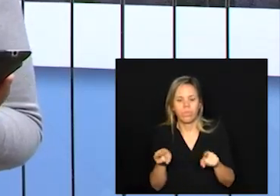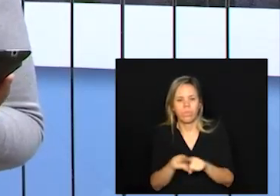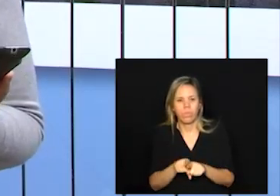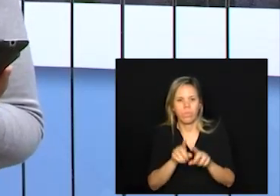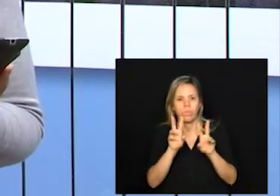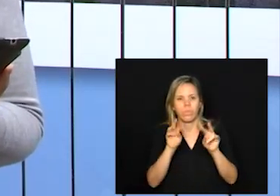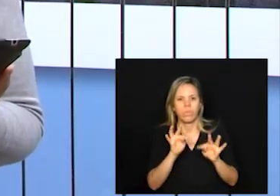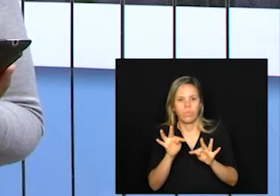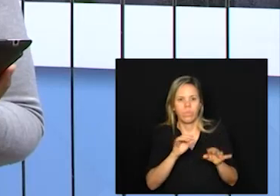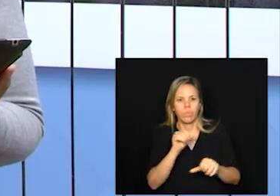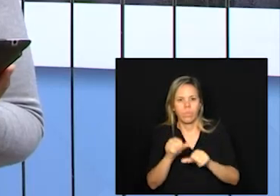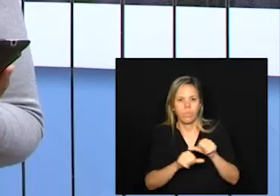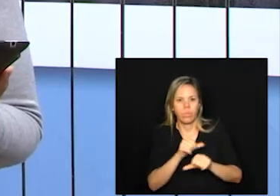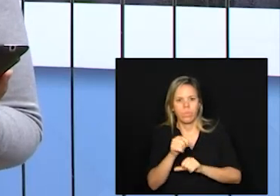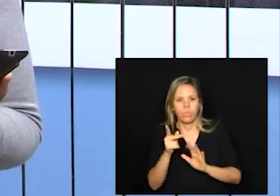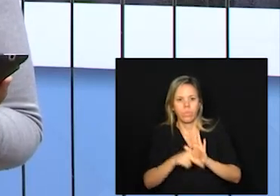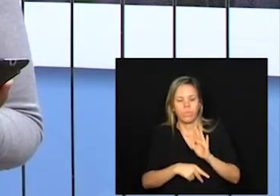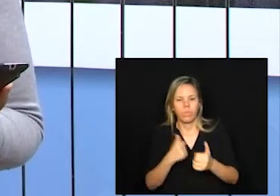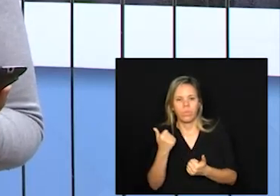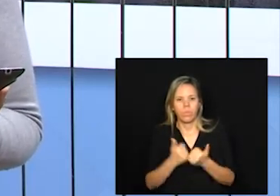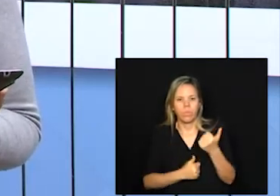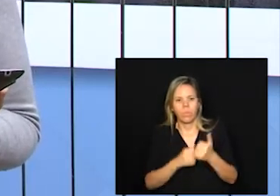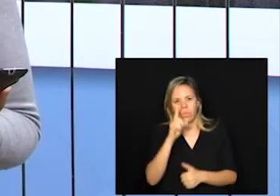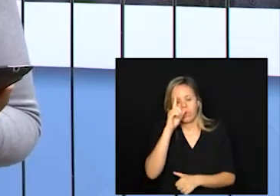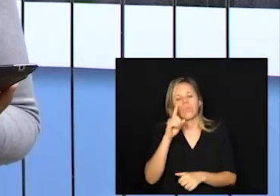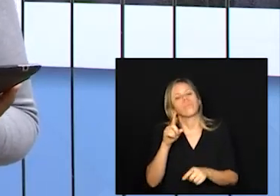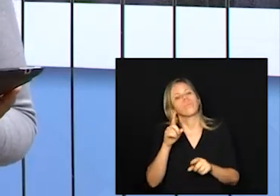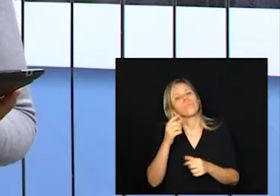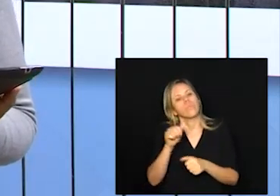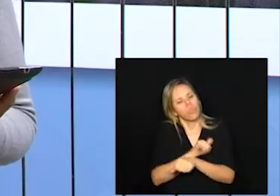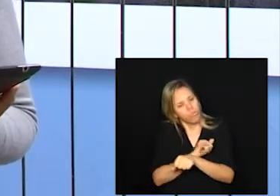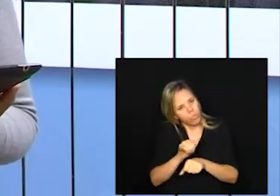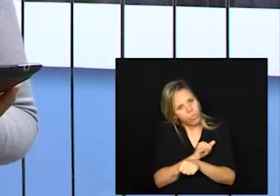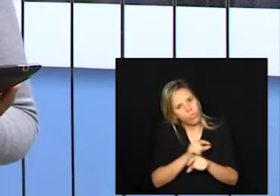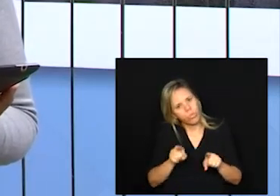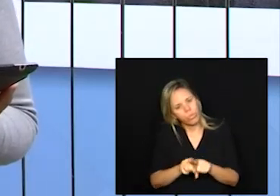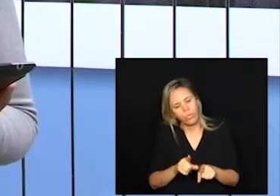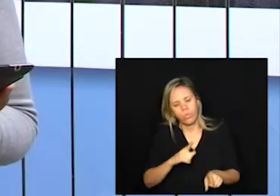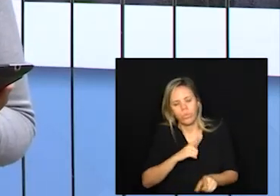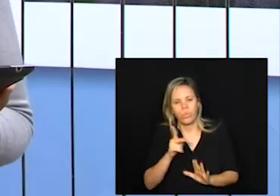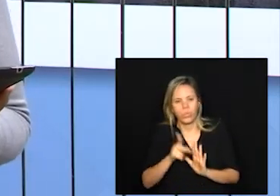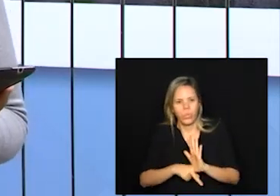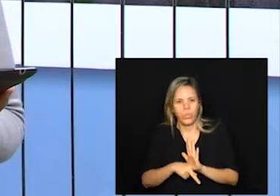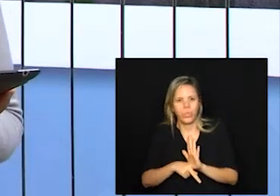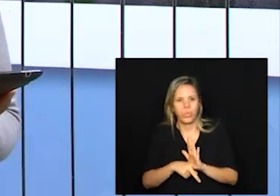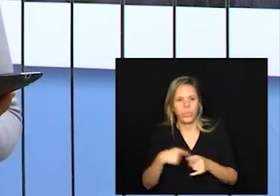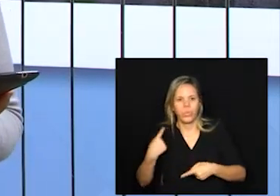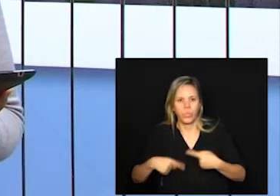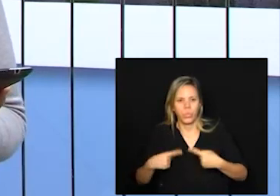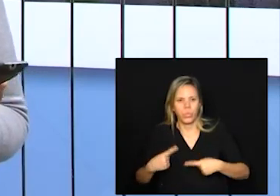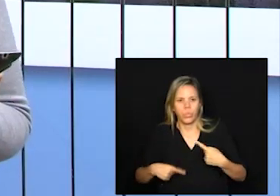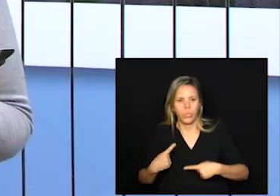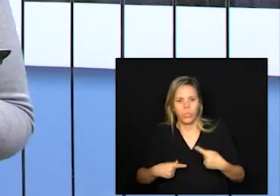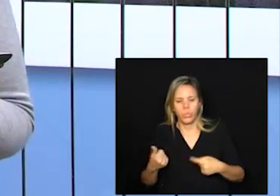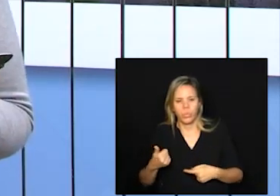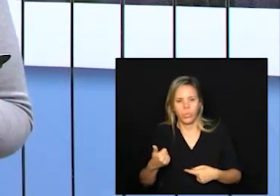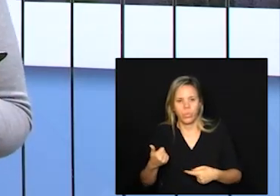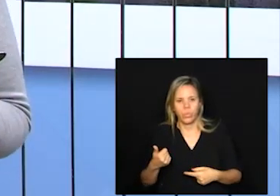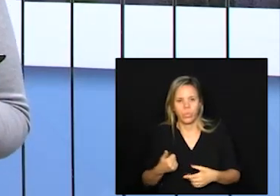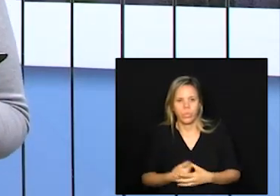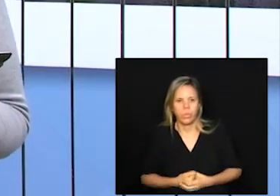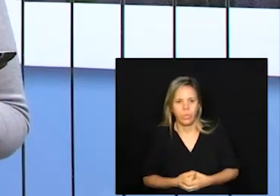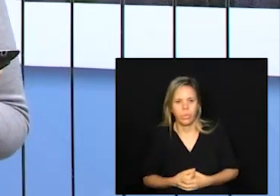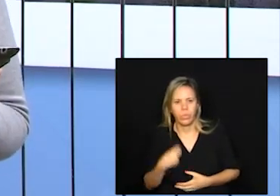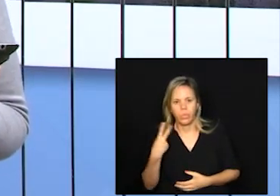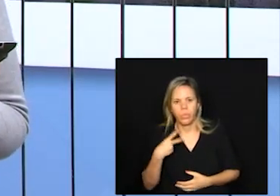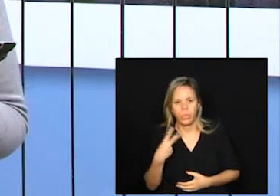trata de mudanças no plano diretor estratégico. Temos ainda um projeto que será discutido pela primeira vez